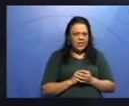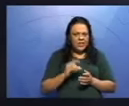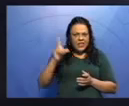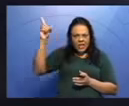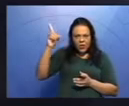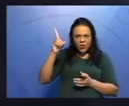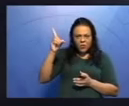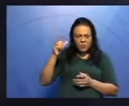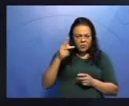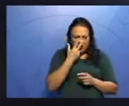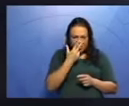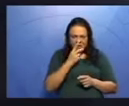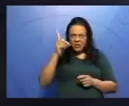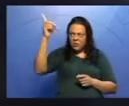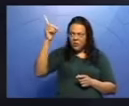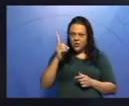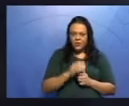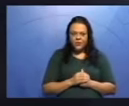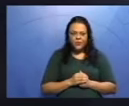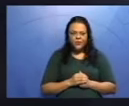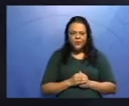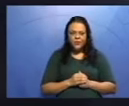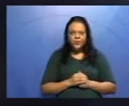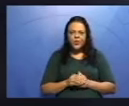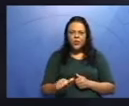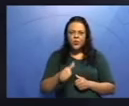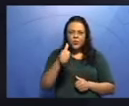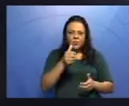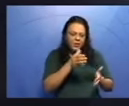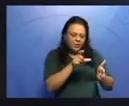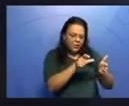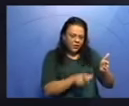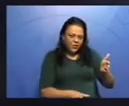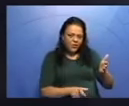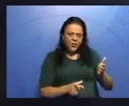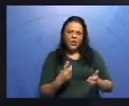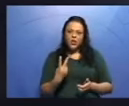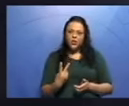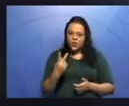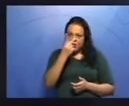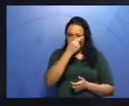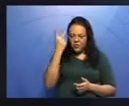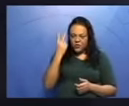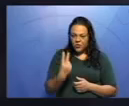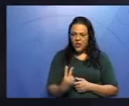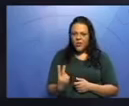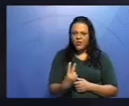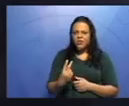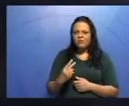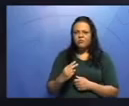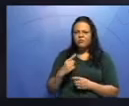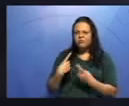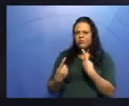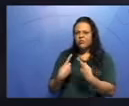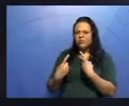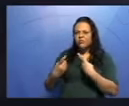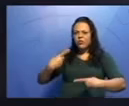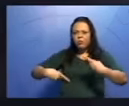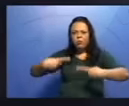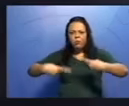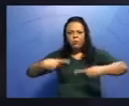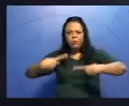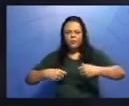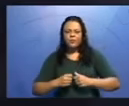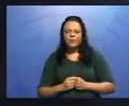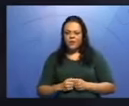Camila e Rita estão discutindo na primeira parte do conto. A Cartomante, parte 1. Como eu havia dito,